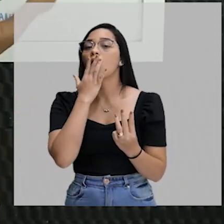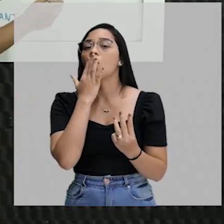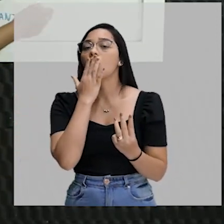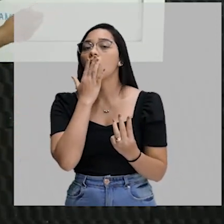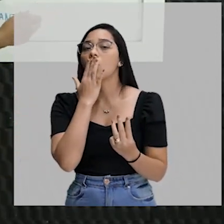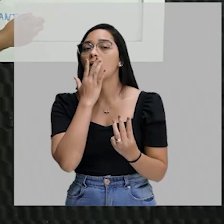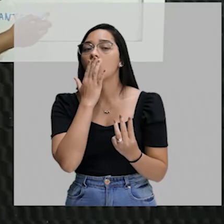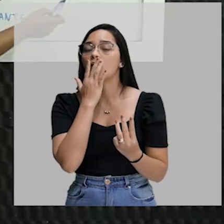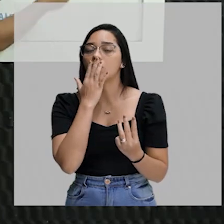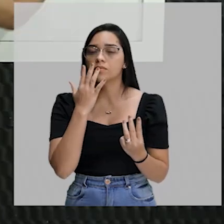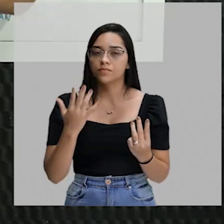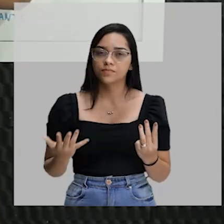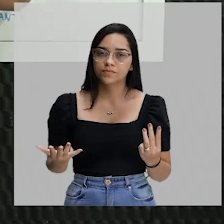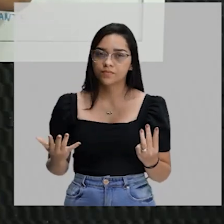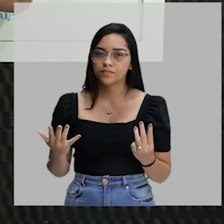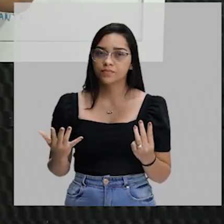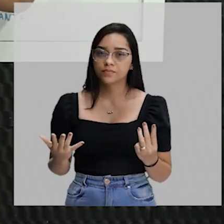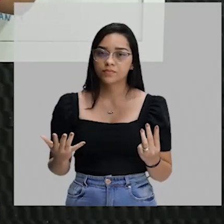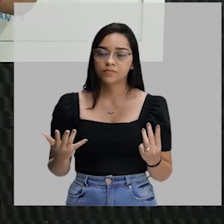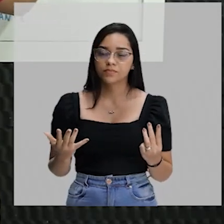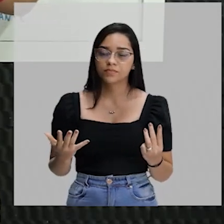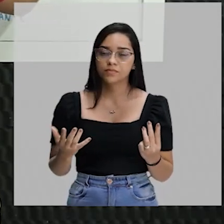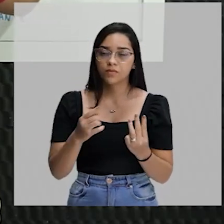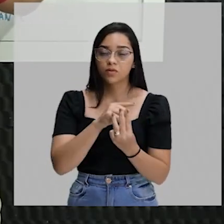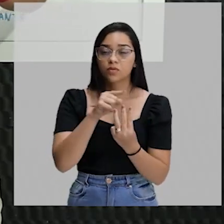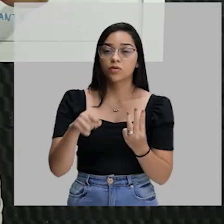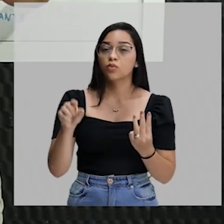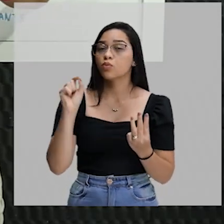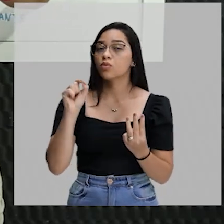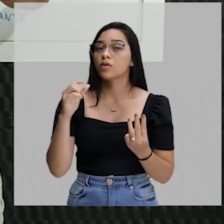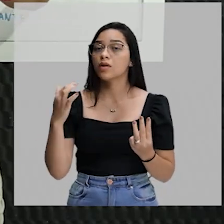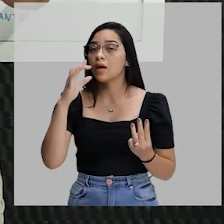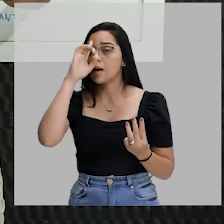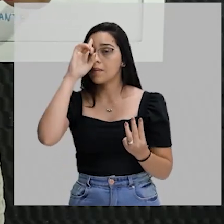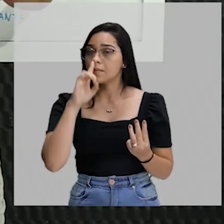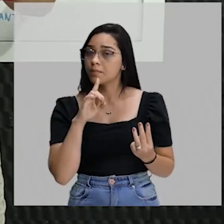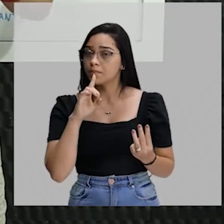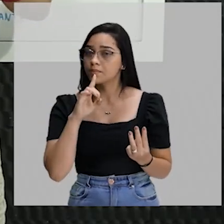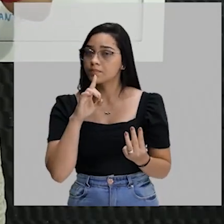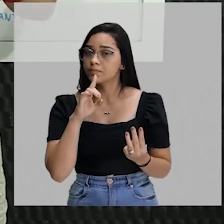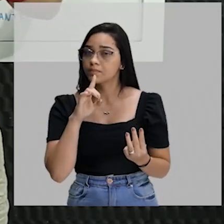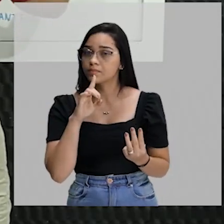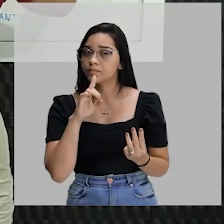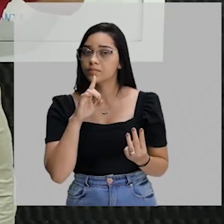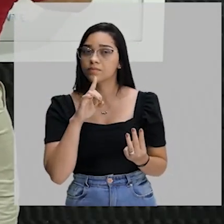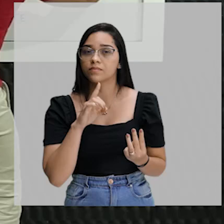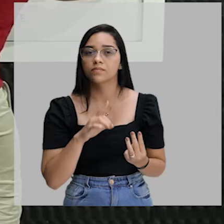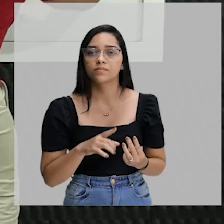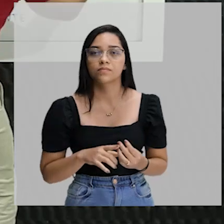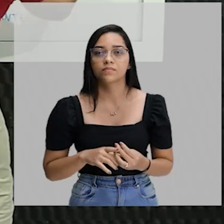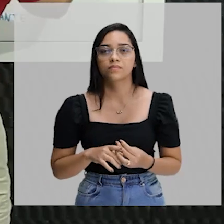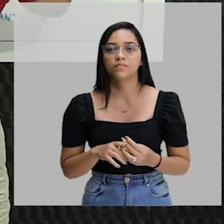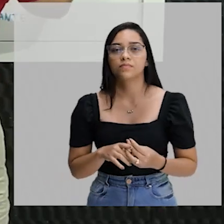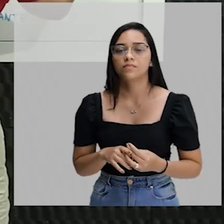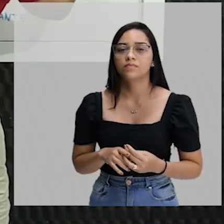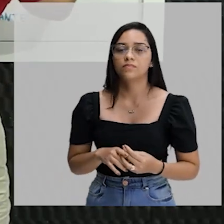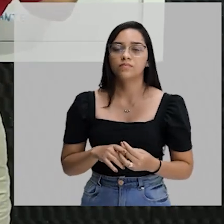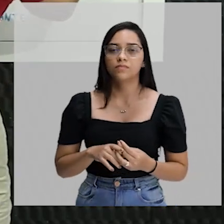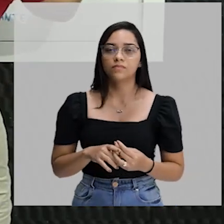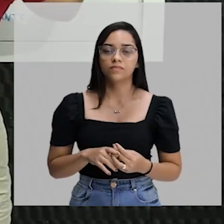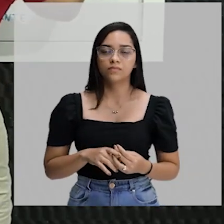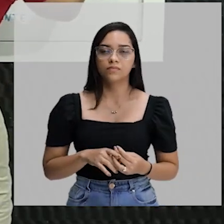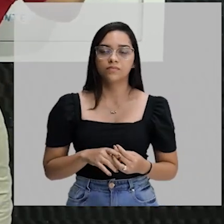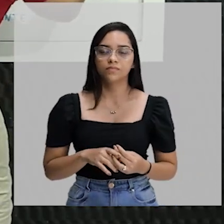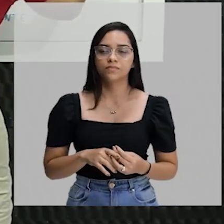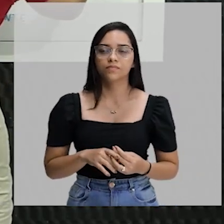deles? São dominantes. São o quê? Esses três são amarelos, tá? Eu vou até... Olha, ó. Esses